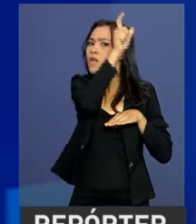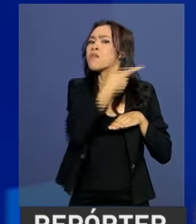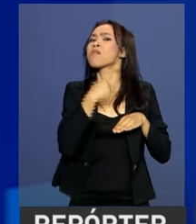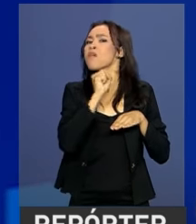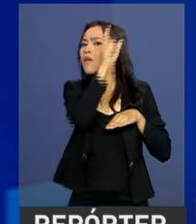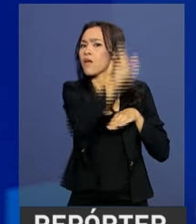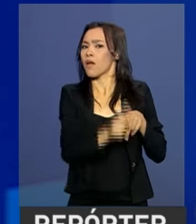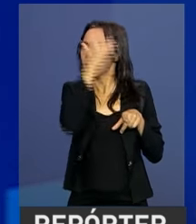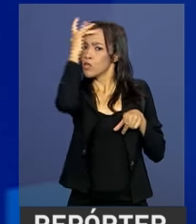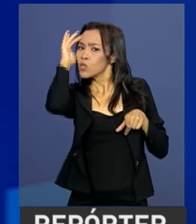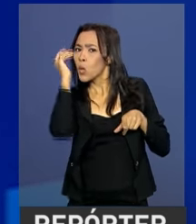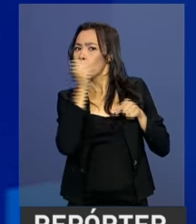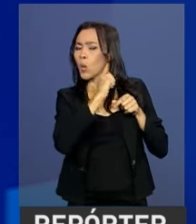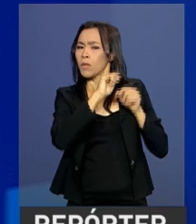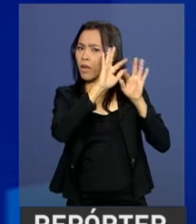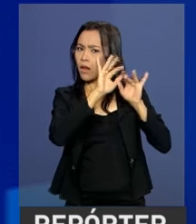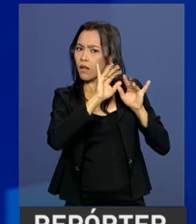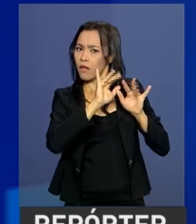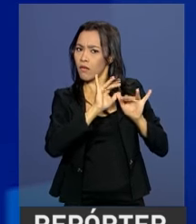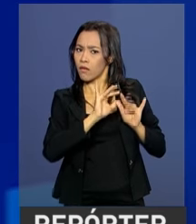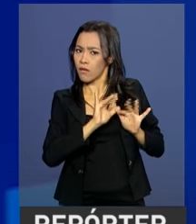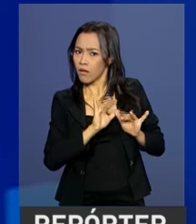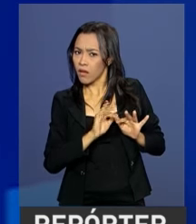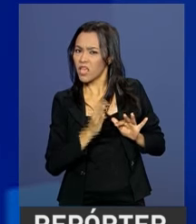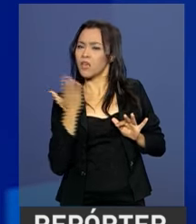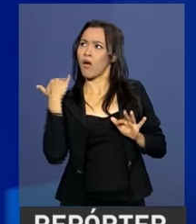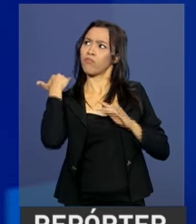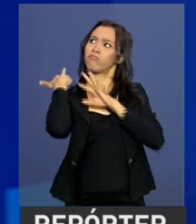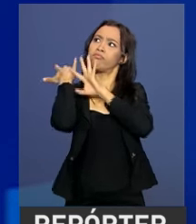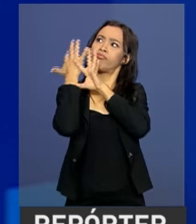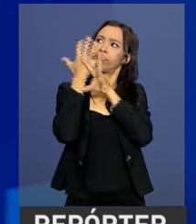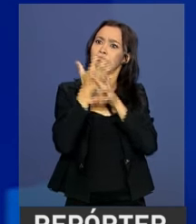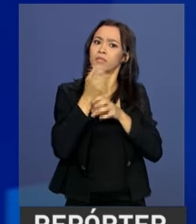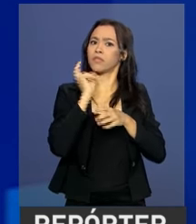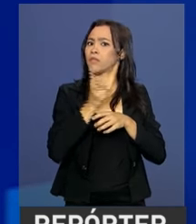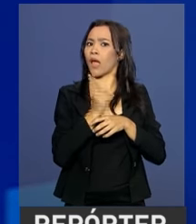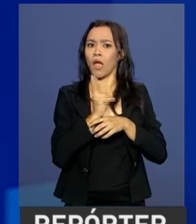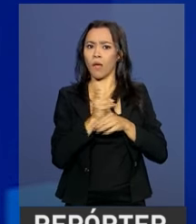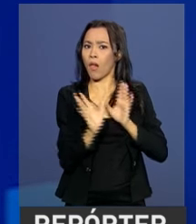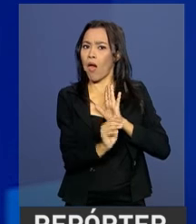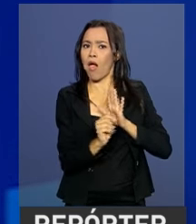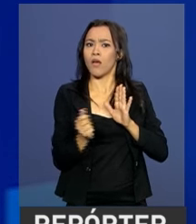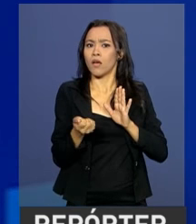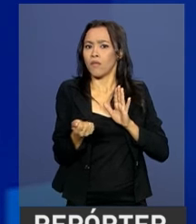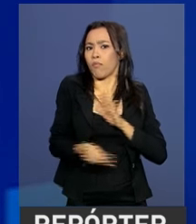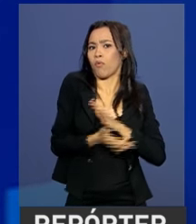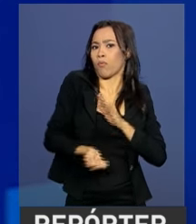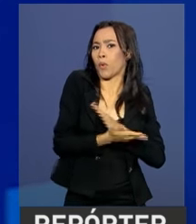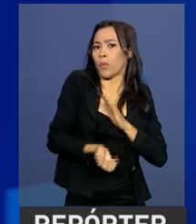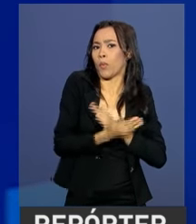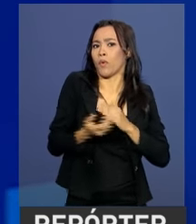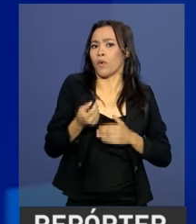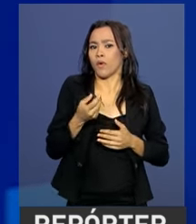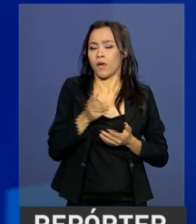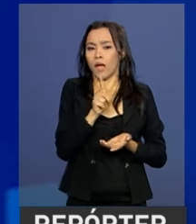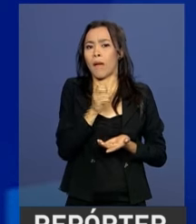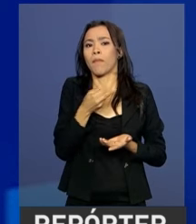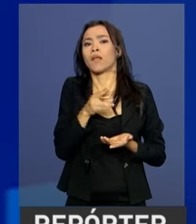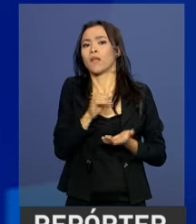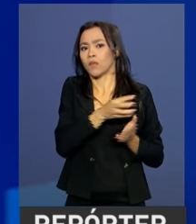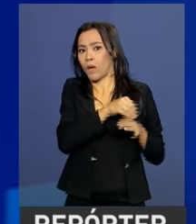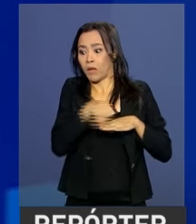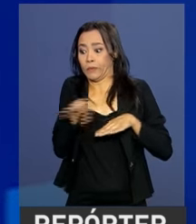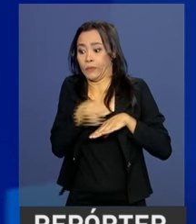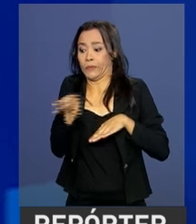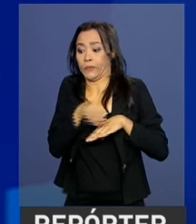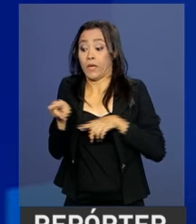informações de pessoas que a gente sabe que historicamente vinham fraudando os certames, e a partir desses dados a gente conseguiu eleger um grupo de pessoas,